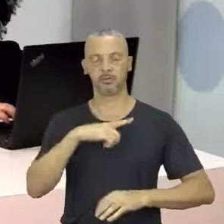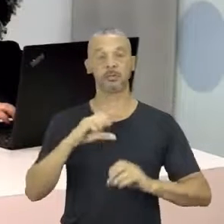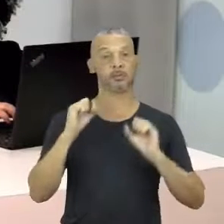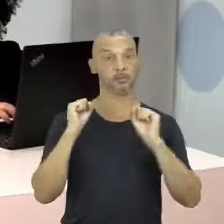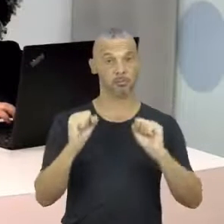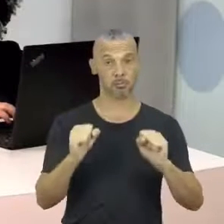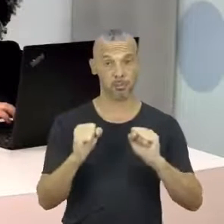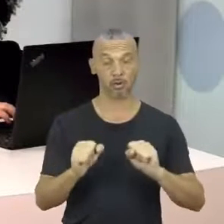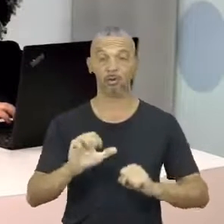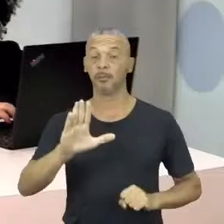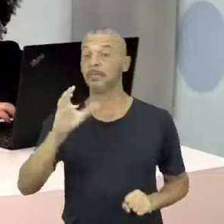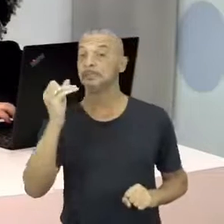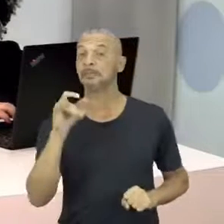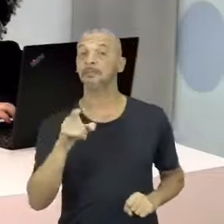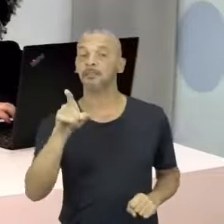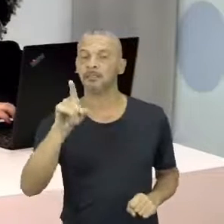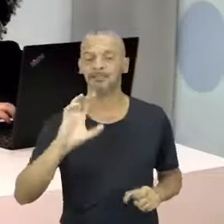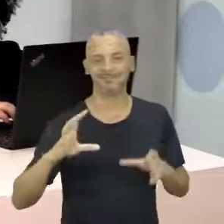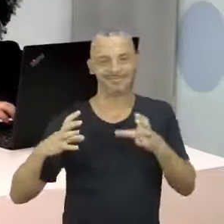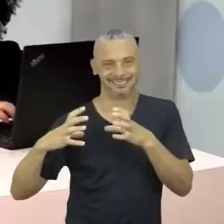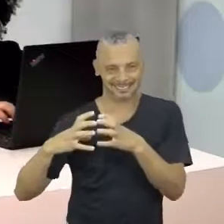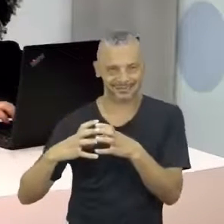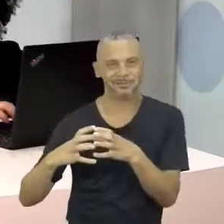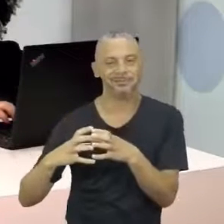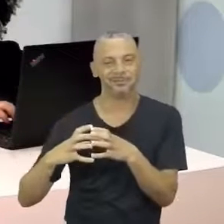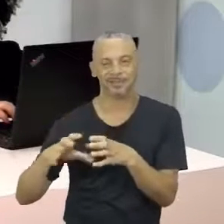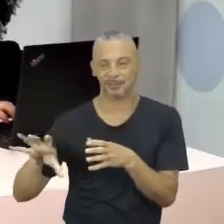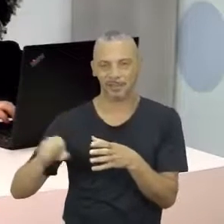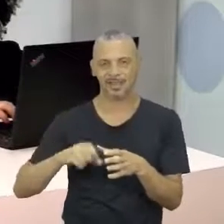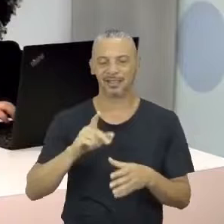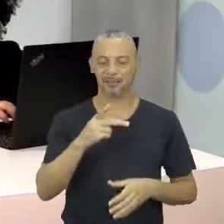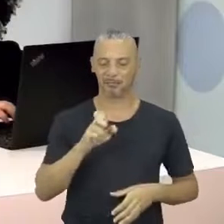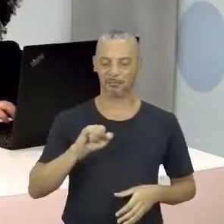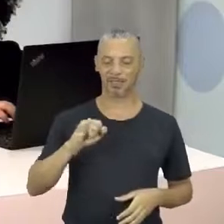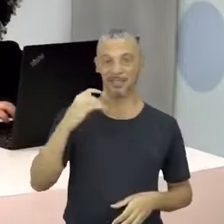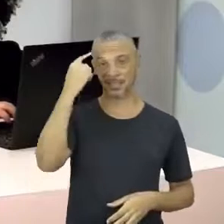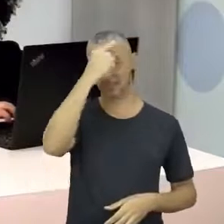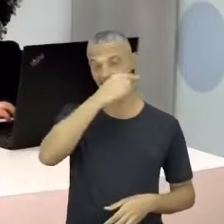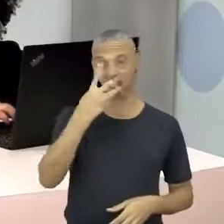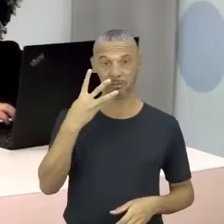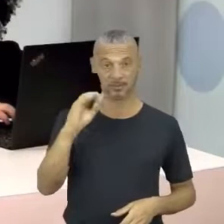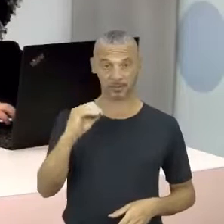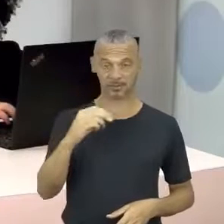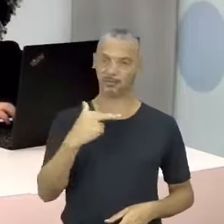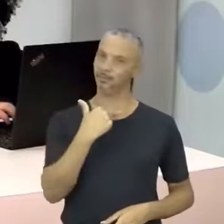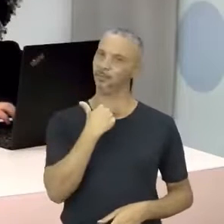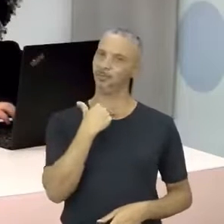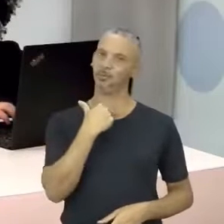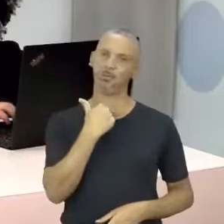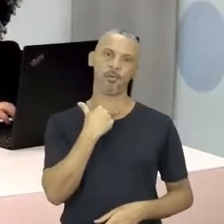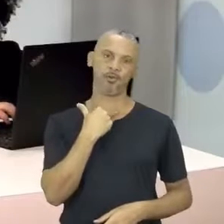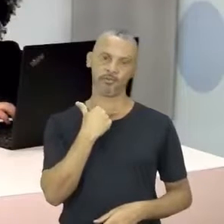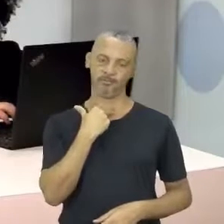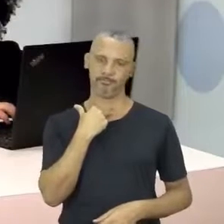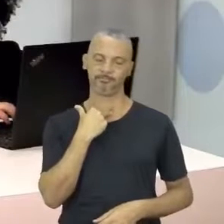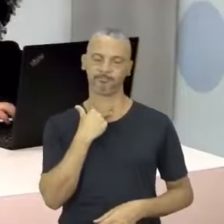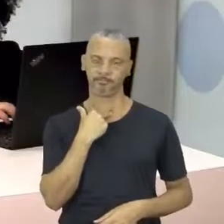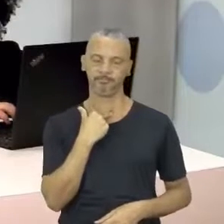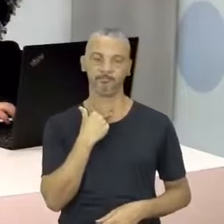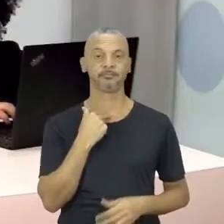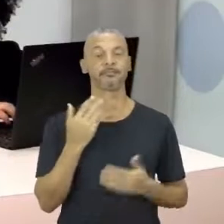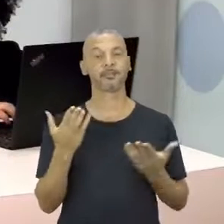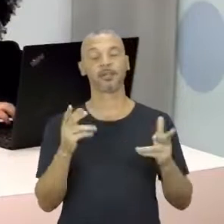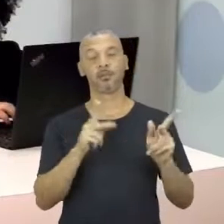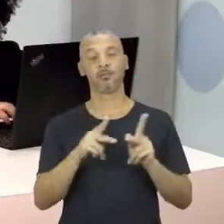posso. Agora, se você pegou classes, logo você não pode atuar na PEI 40 horas. É um regime de dedicação exclusiva. Aí,